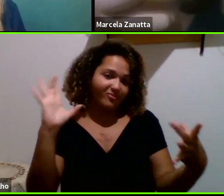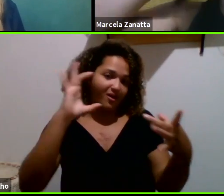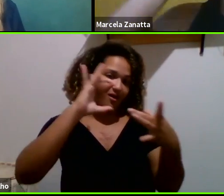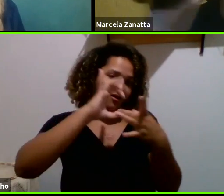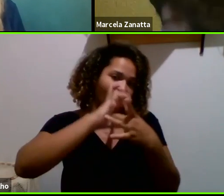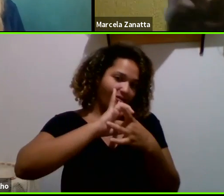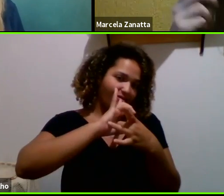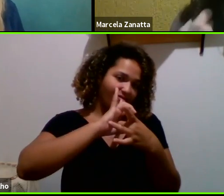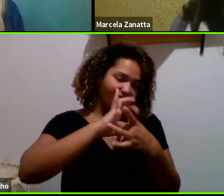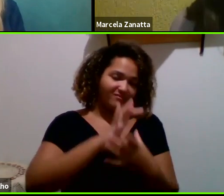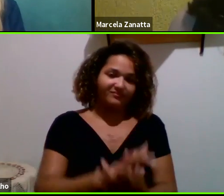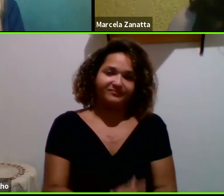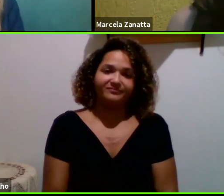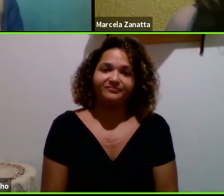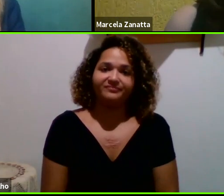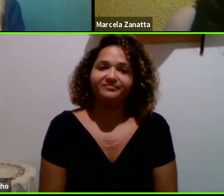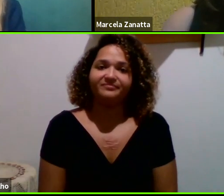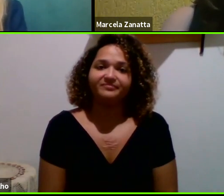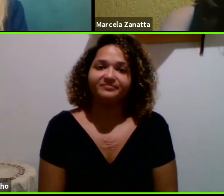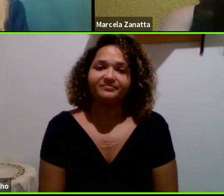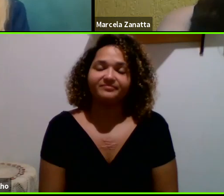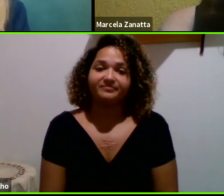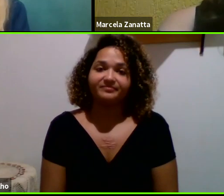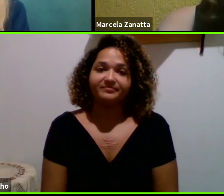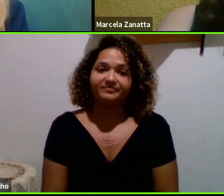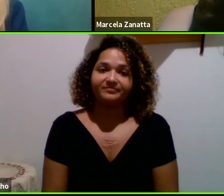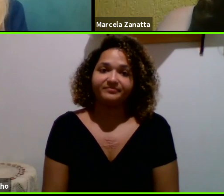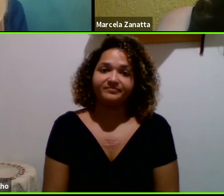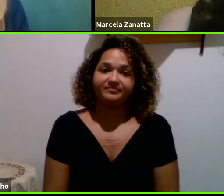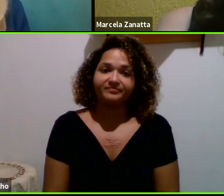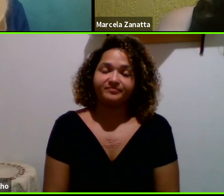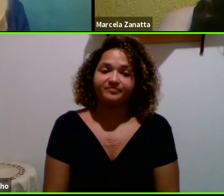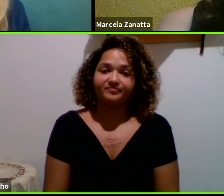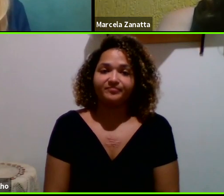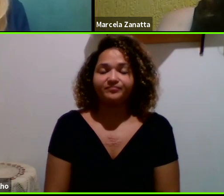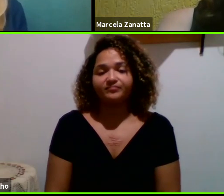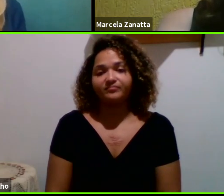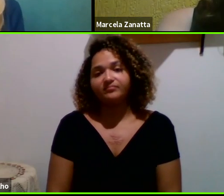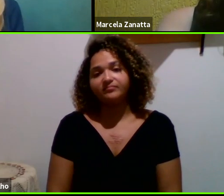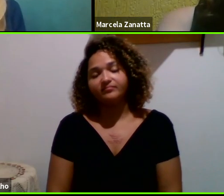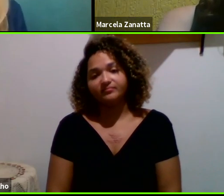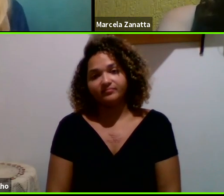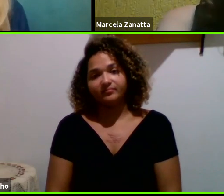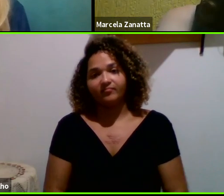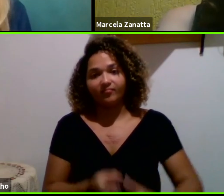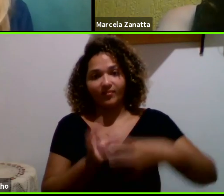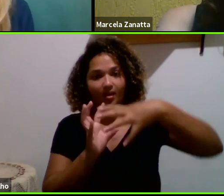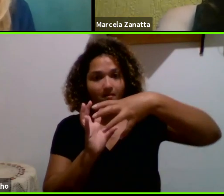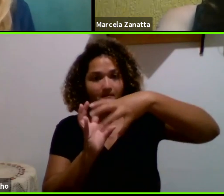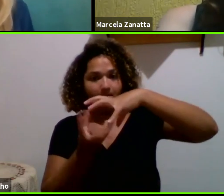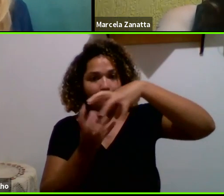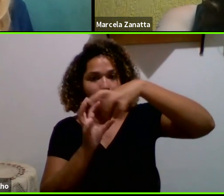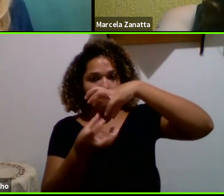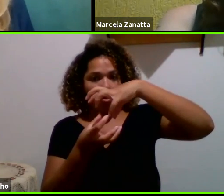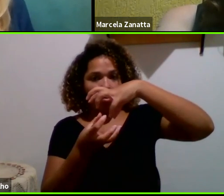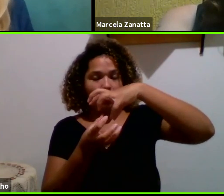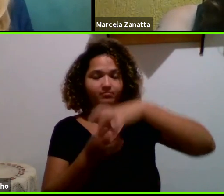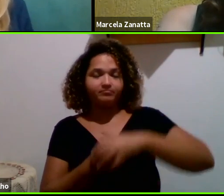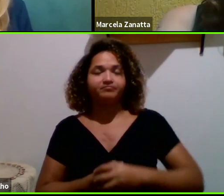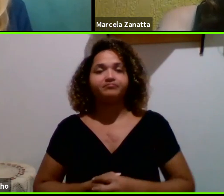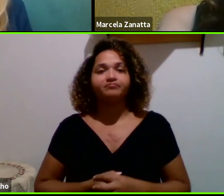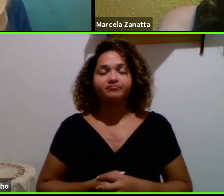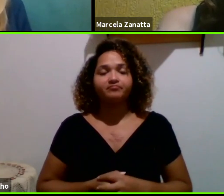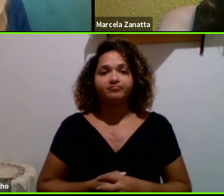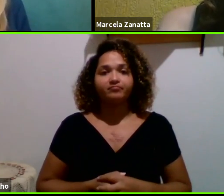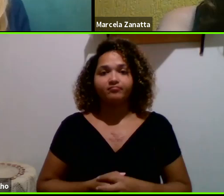lembrá-los, de trazer um pouquinho a questão da bola, né? Então, a Marcela trouxe que a bola é movimento, e